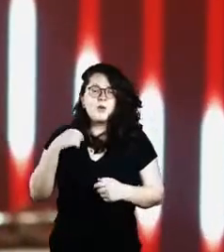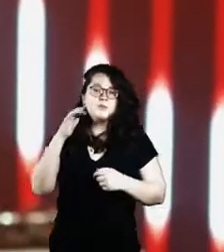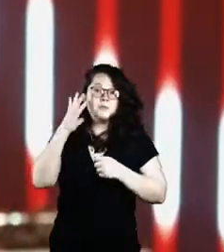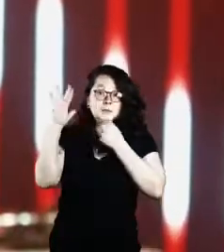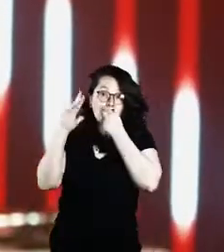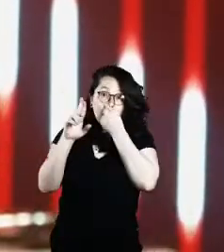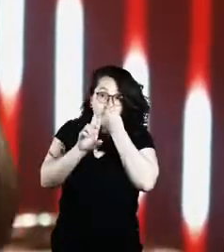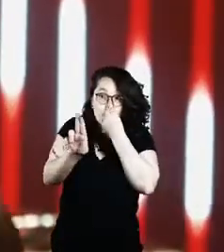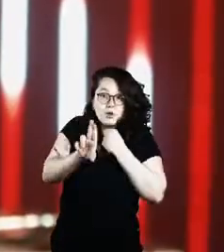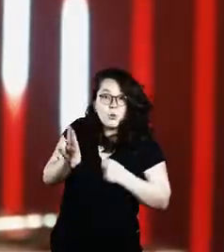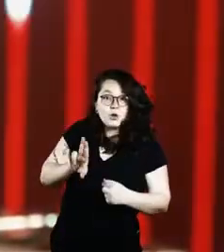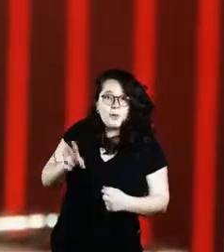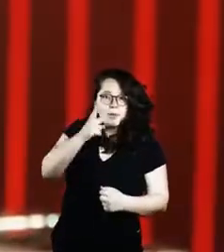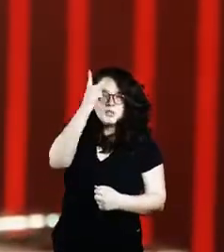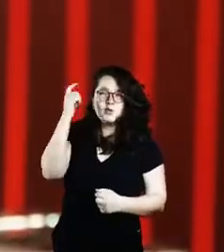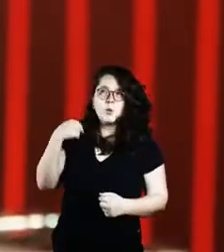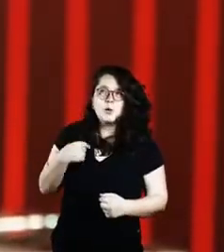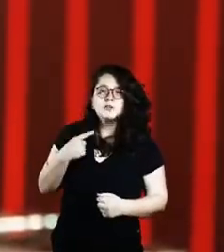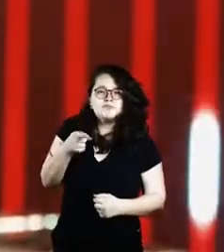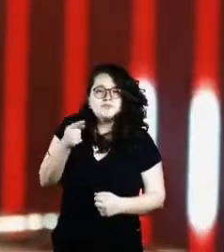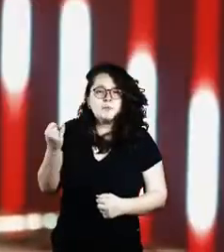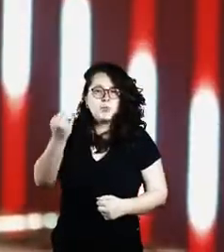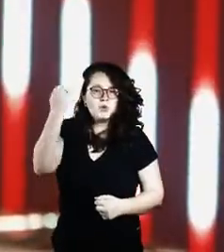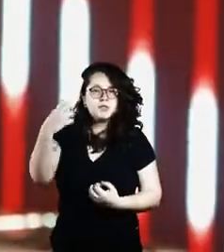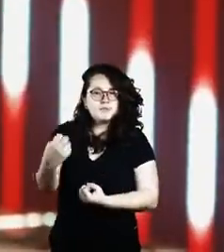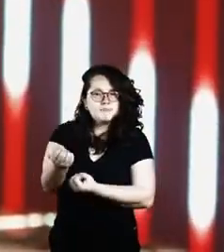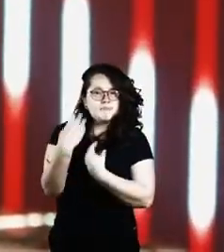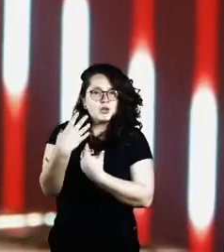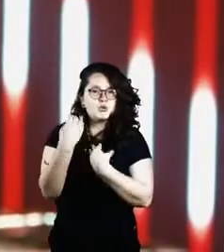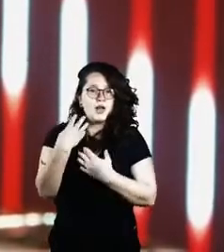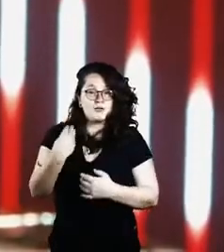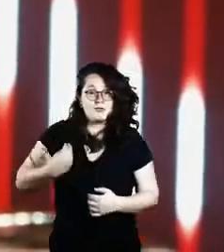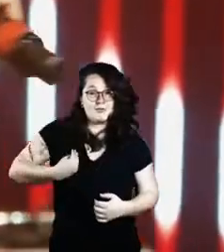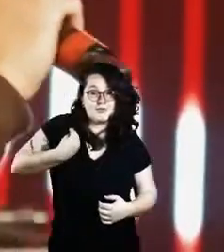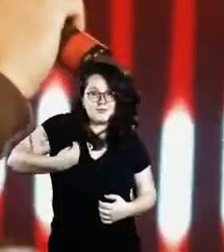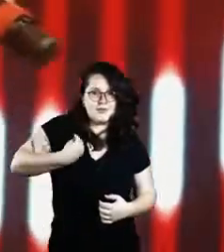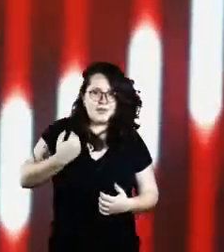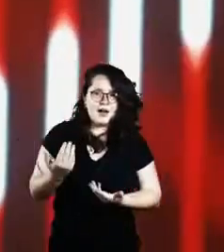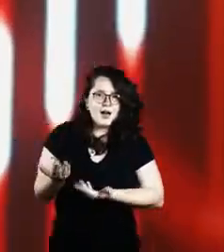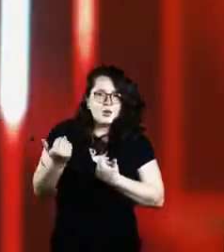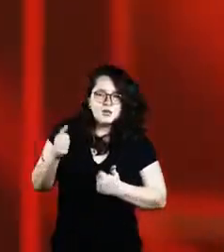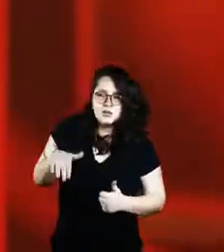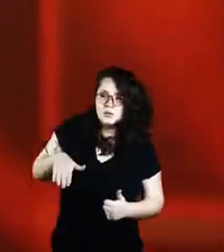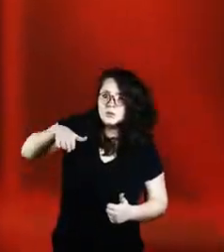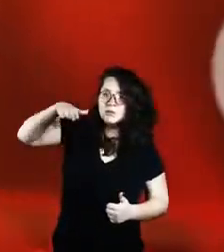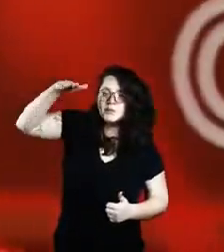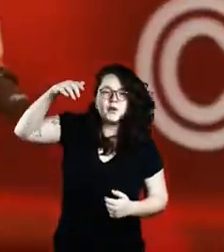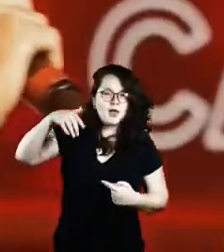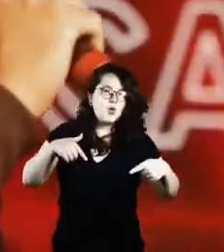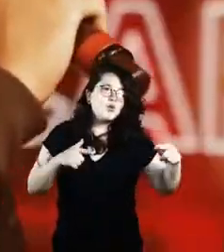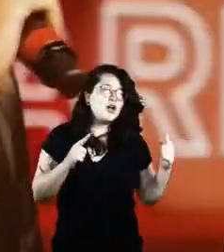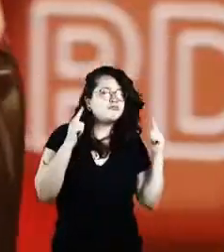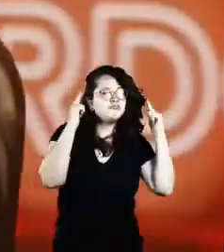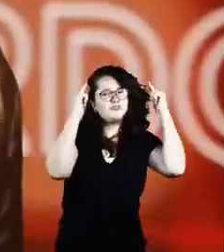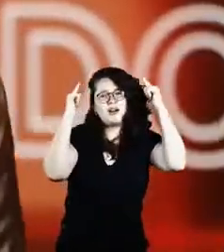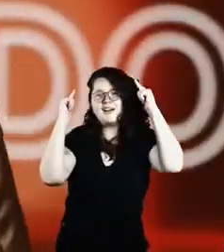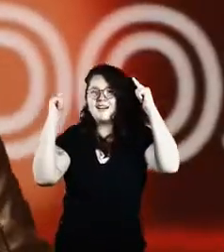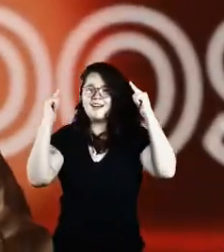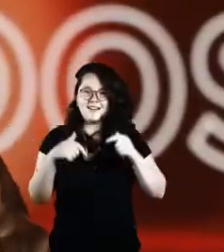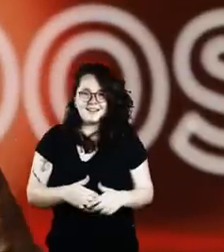importantes que fizeram parte na minha vida, na minha adolescência, quando eu ia para curtir as festas, quando eu